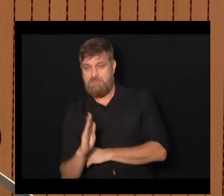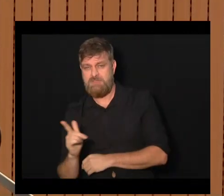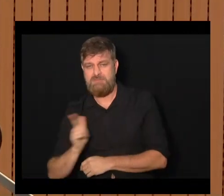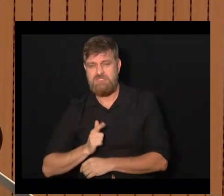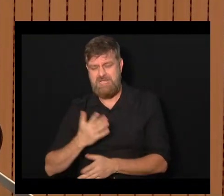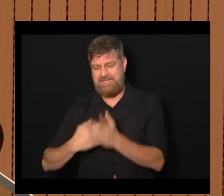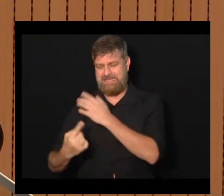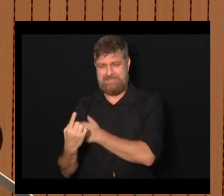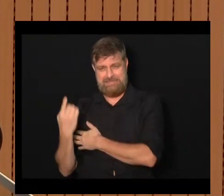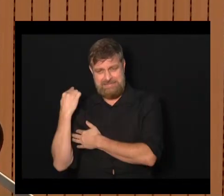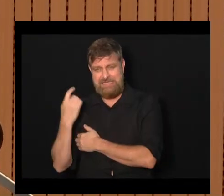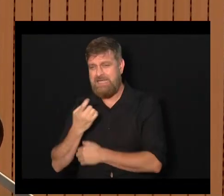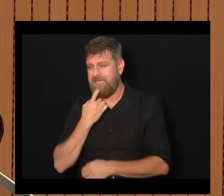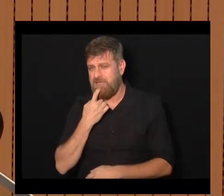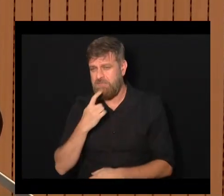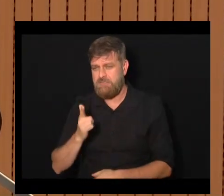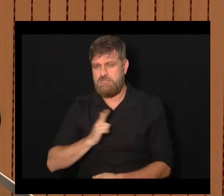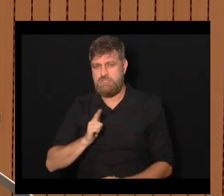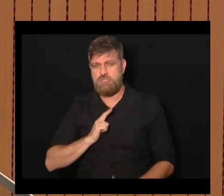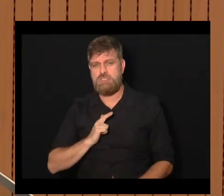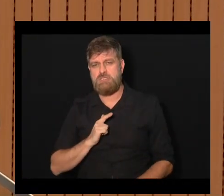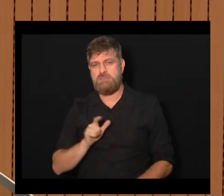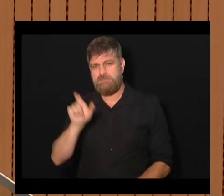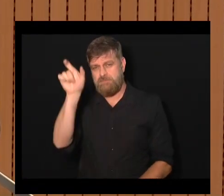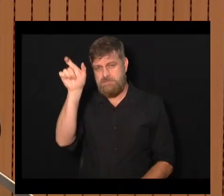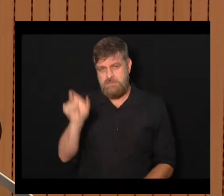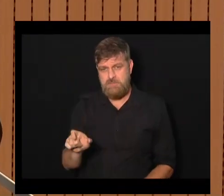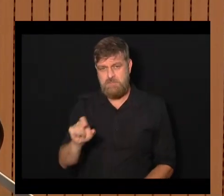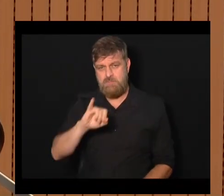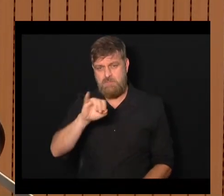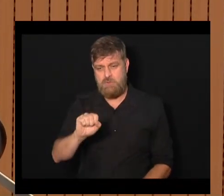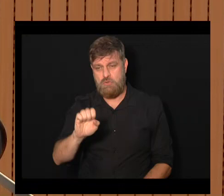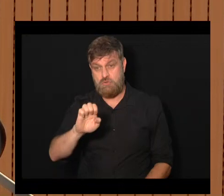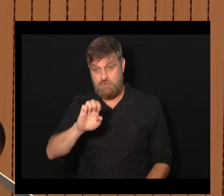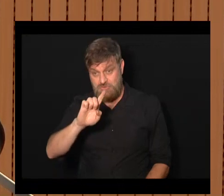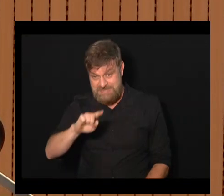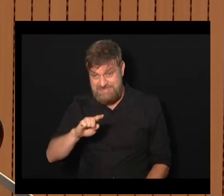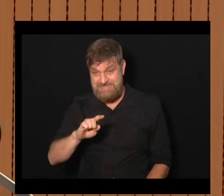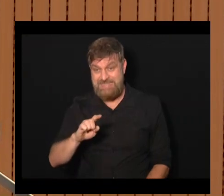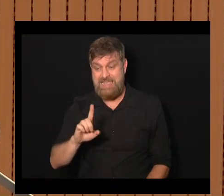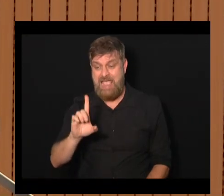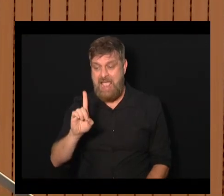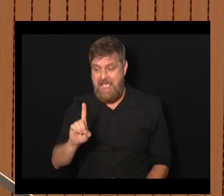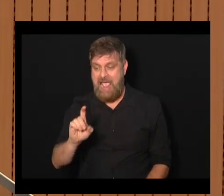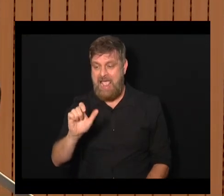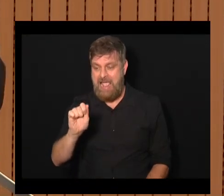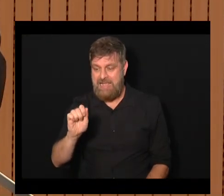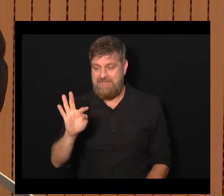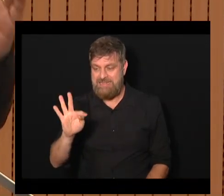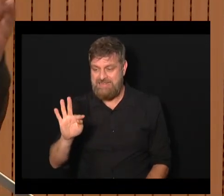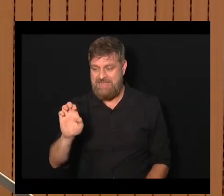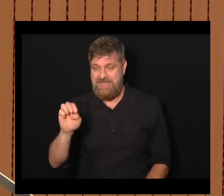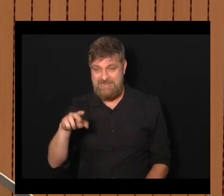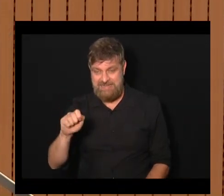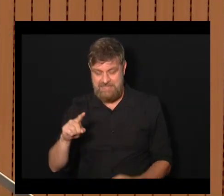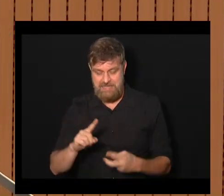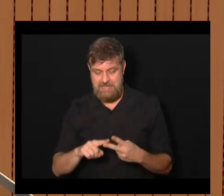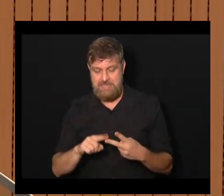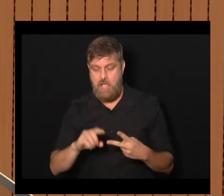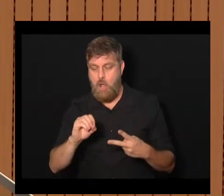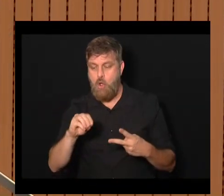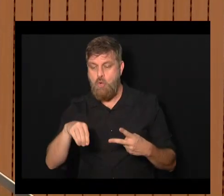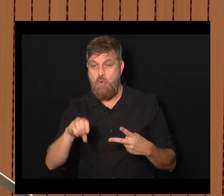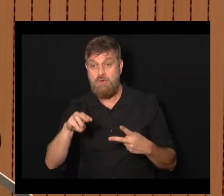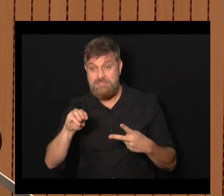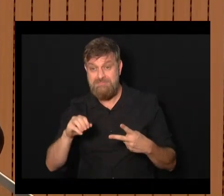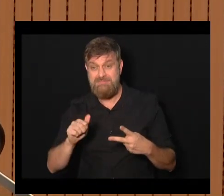nós estávamos aqui em Campinas, o José Luiz da Atena estava em Ribeirão Preto, o Osmar Santos fazia o esporte